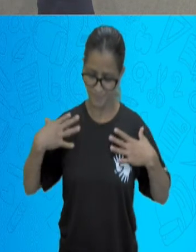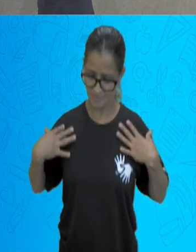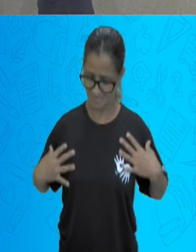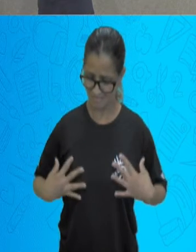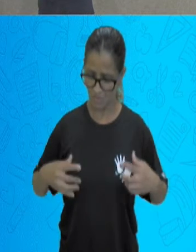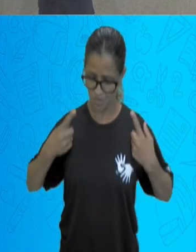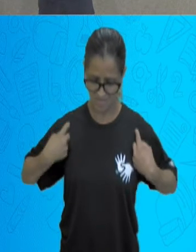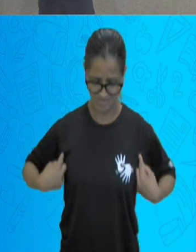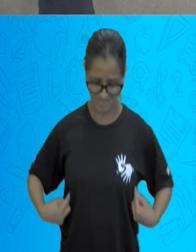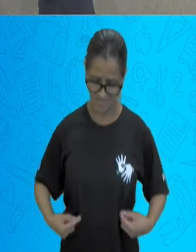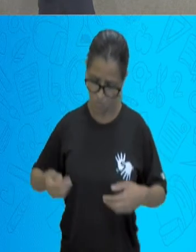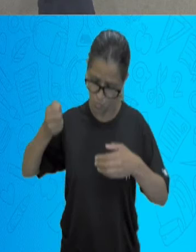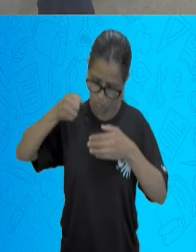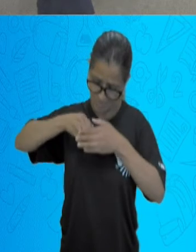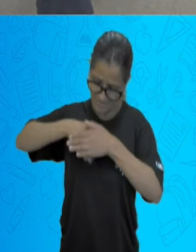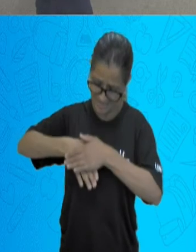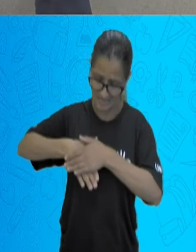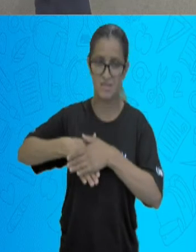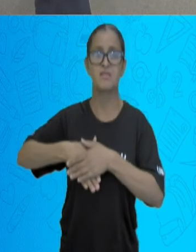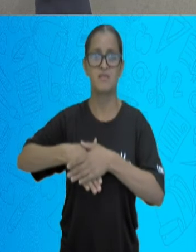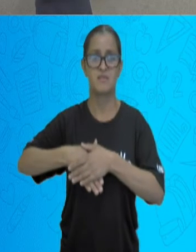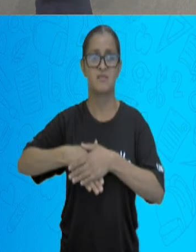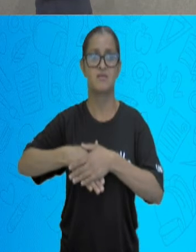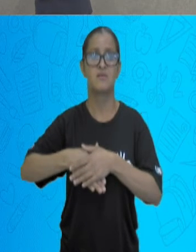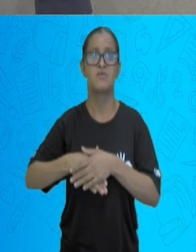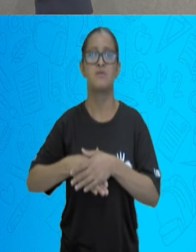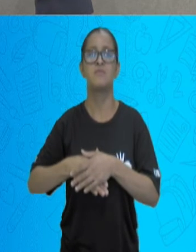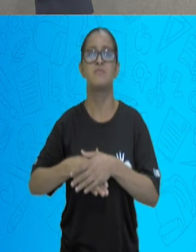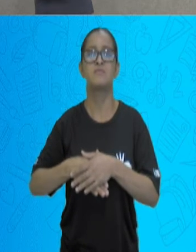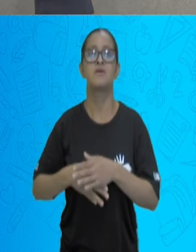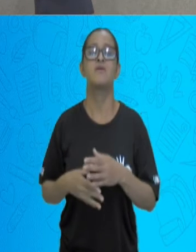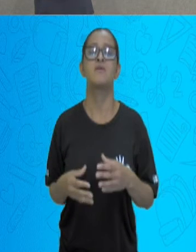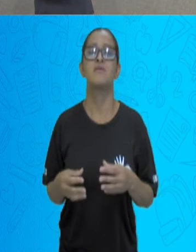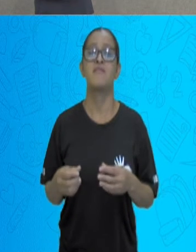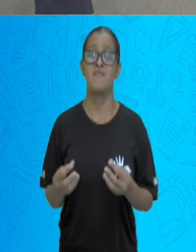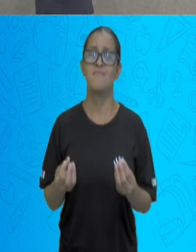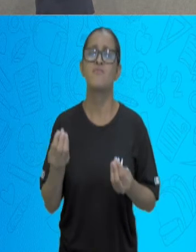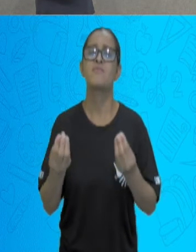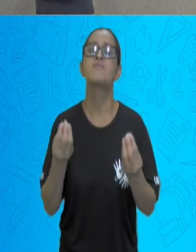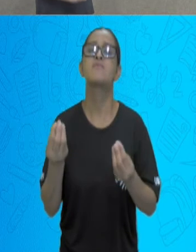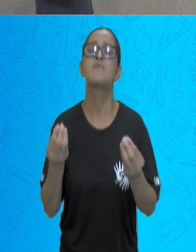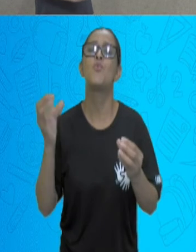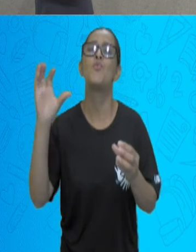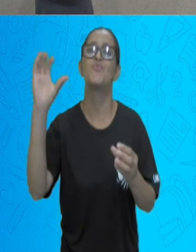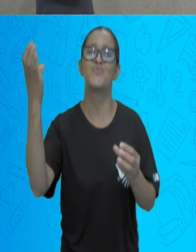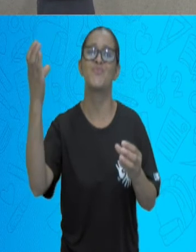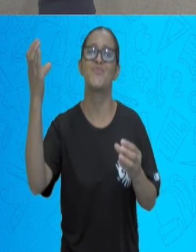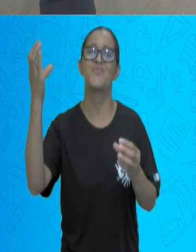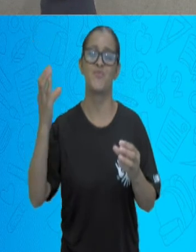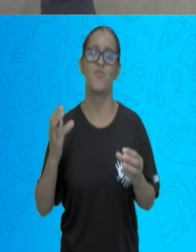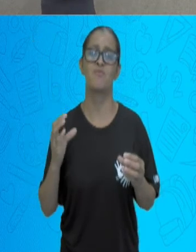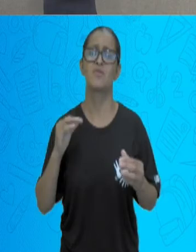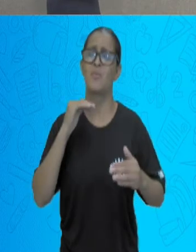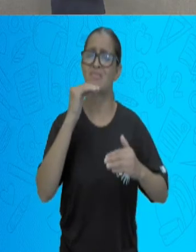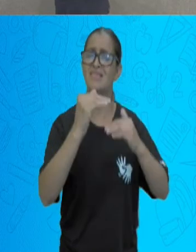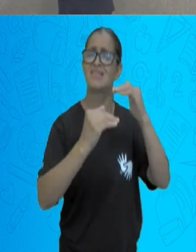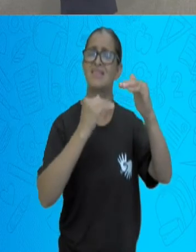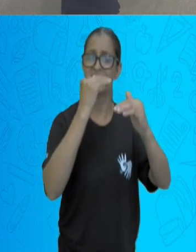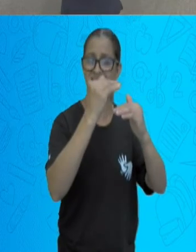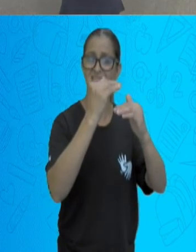aí quando chega nos bronquíolos, eu consigo fazer toda a organização de limpeza real e final deste ar